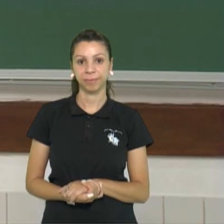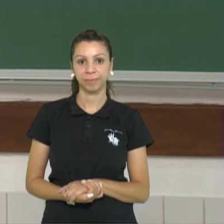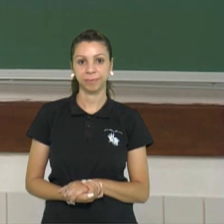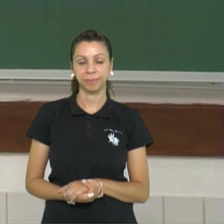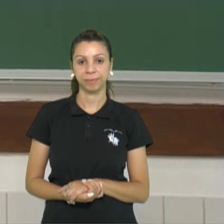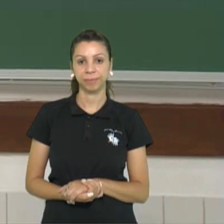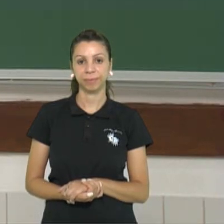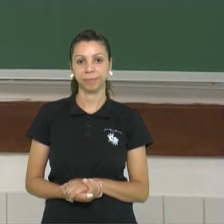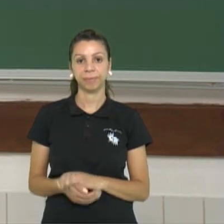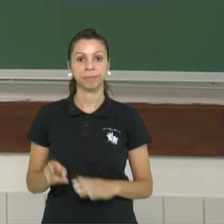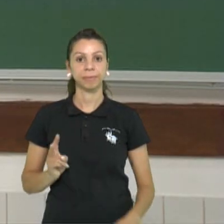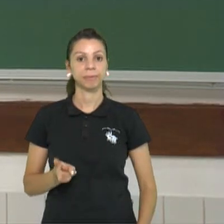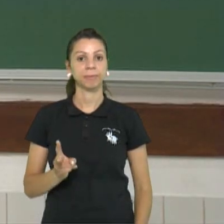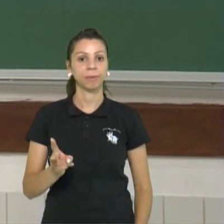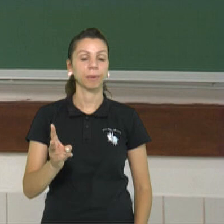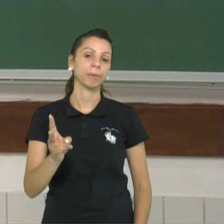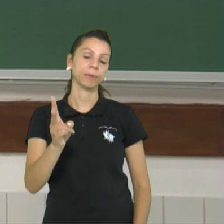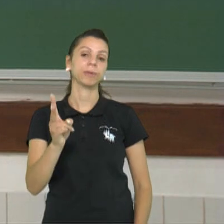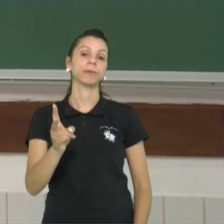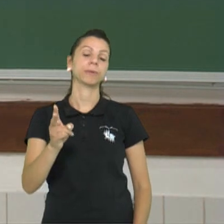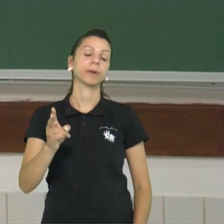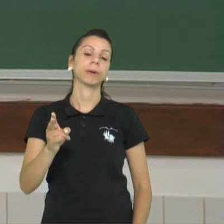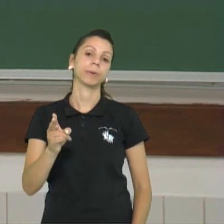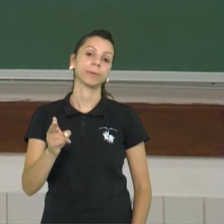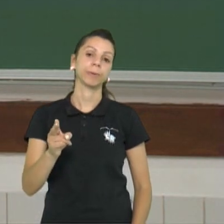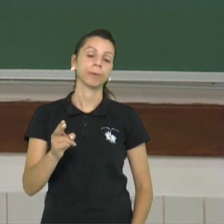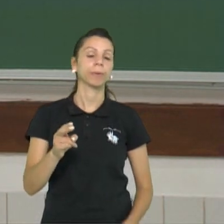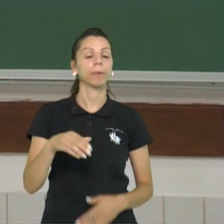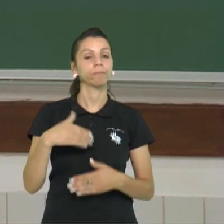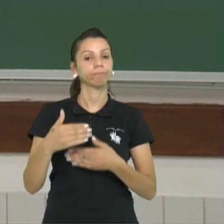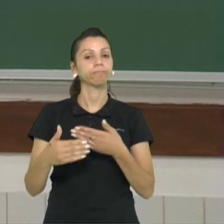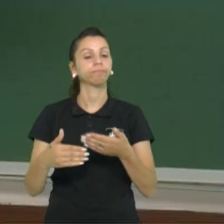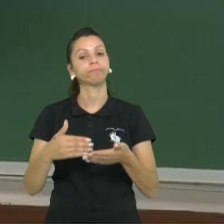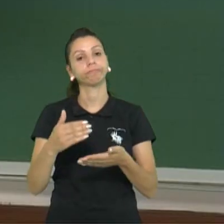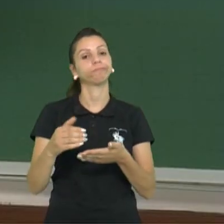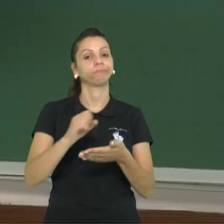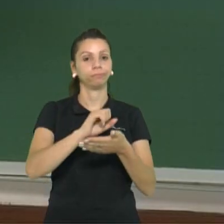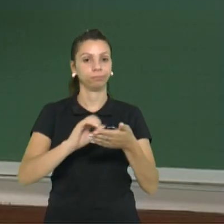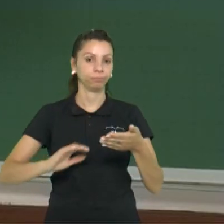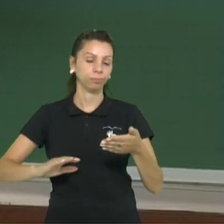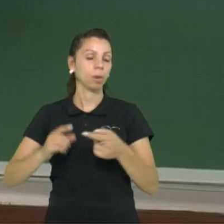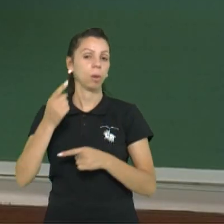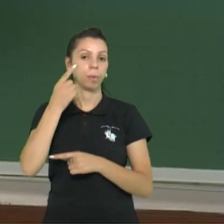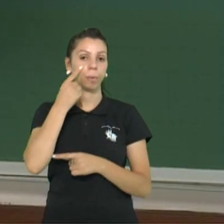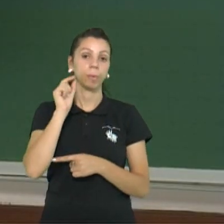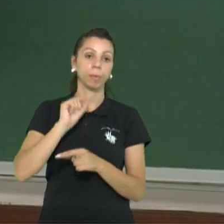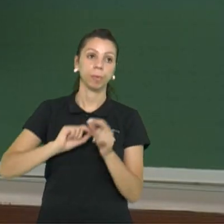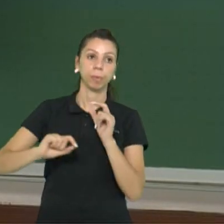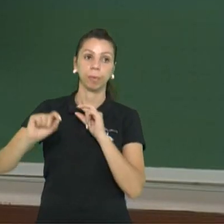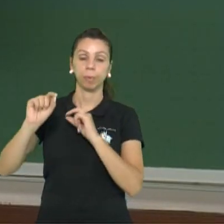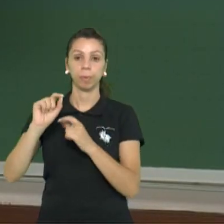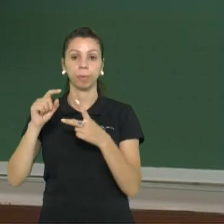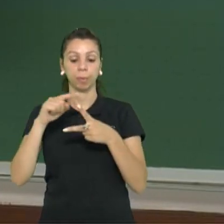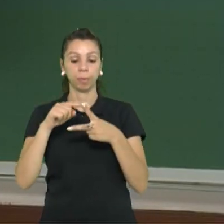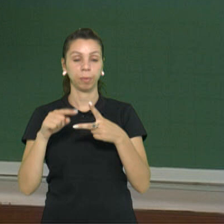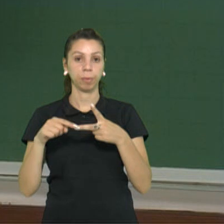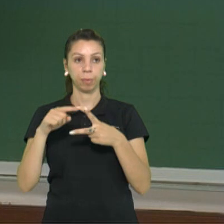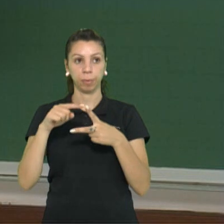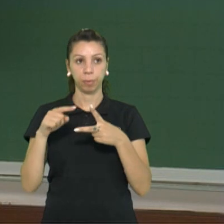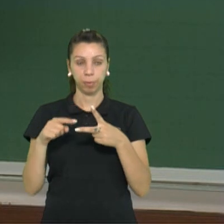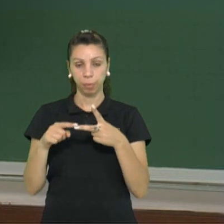Então, seguindo com a resolução do exercício, o que a gente vai buscar aqui? Eu vou buscar identificar as duas